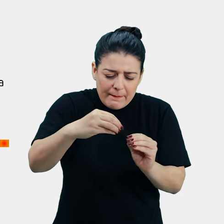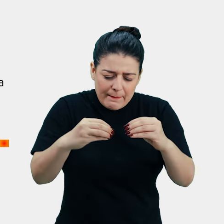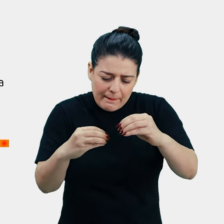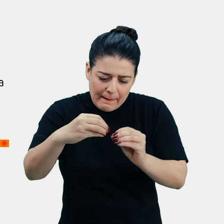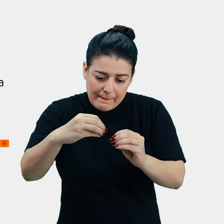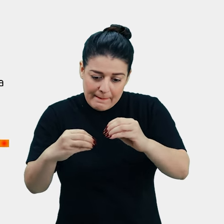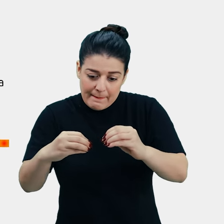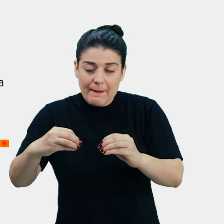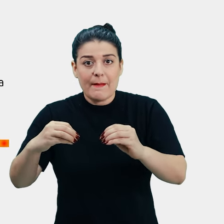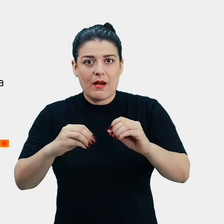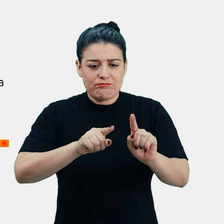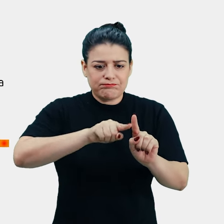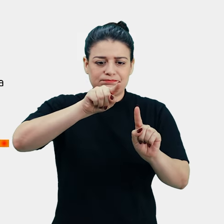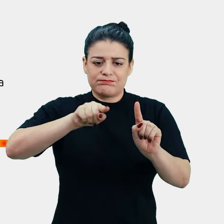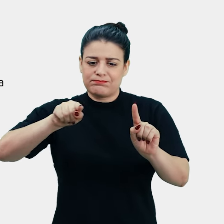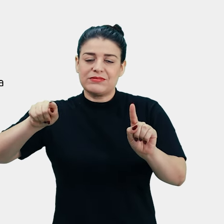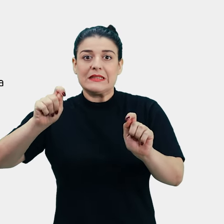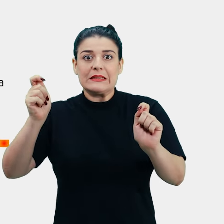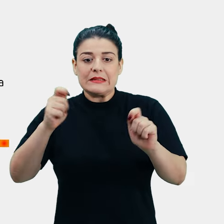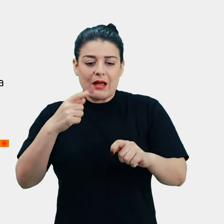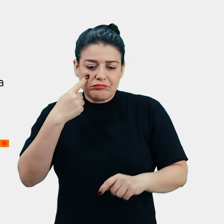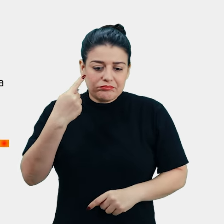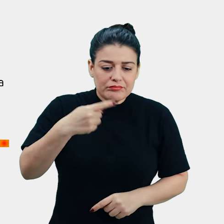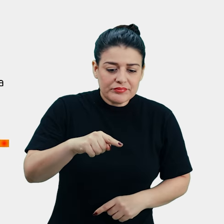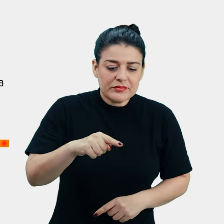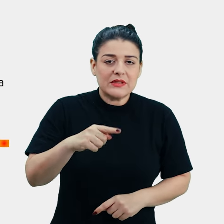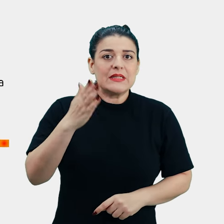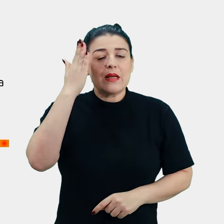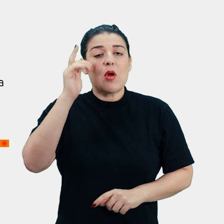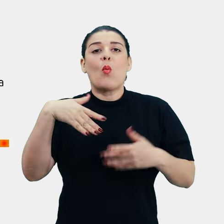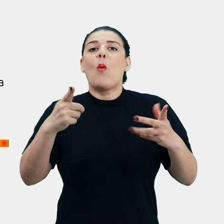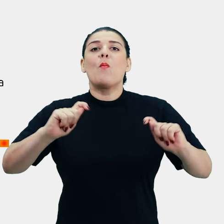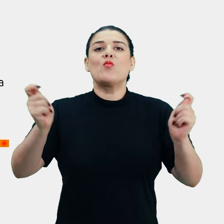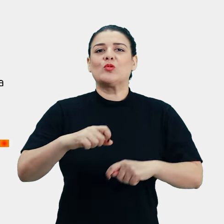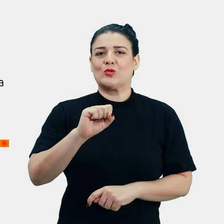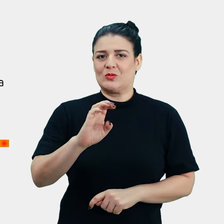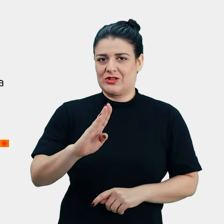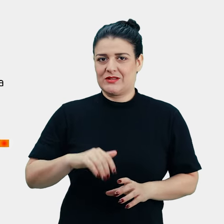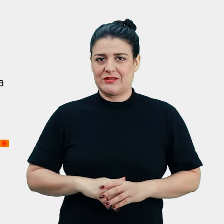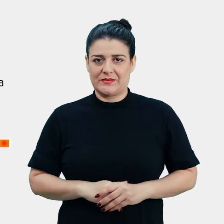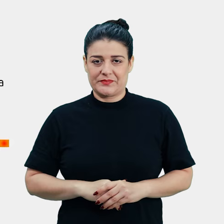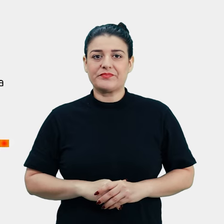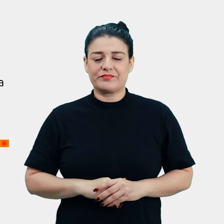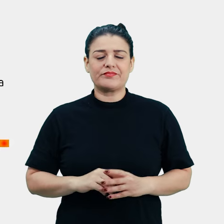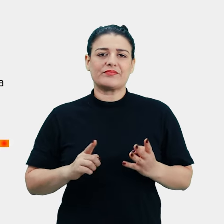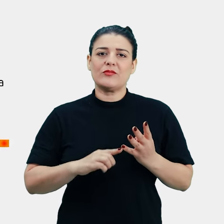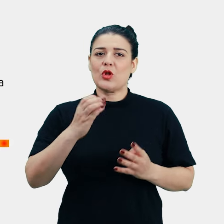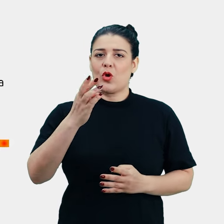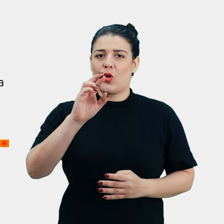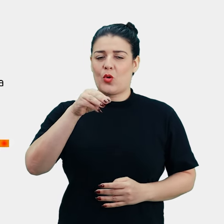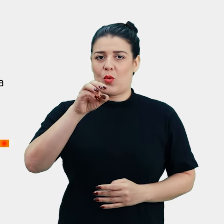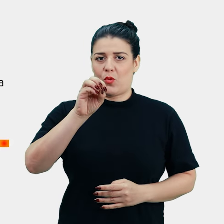nós podemos, né? Conseguimos propor possíveis substâncias. A cromatografia em camada delgada,